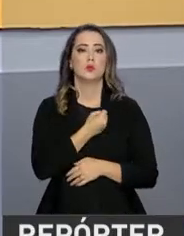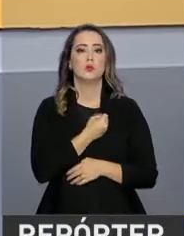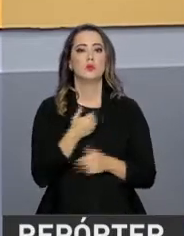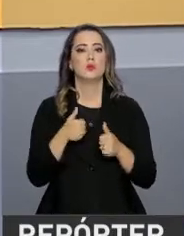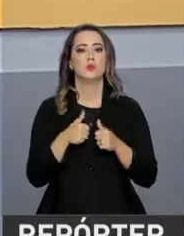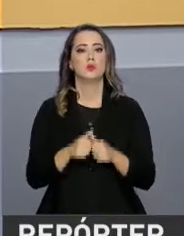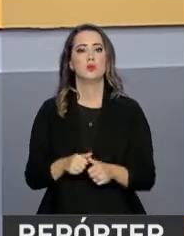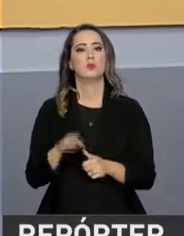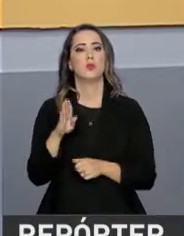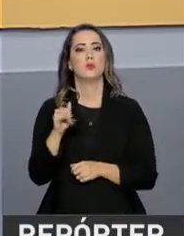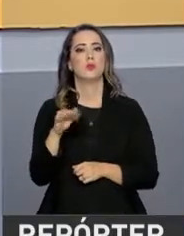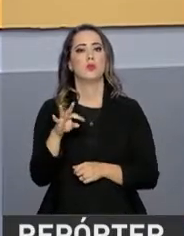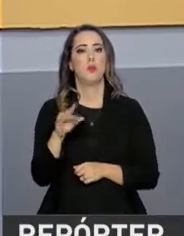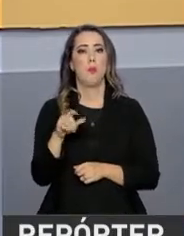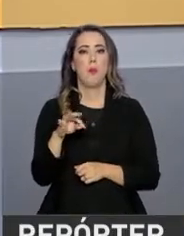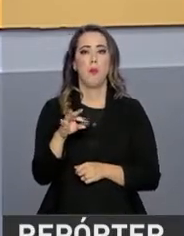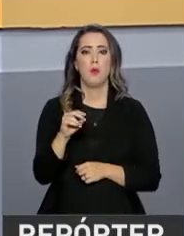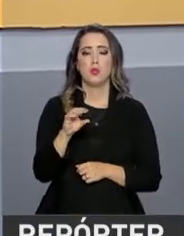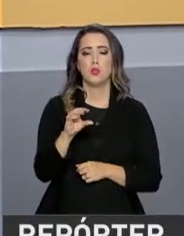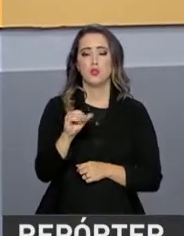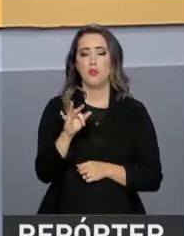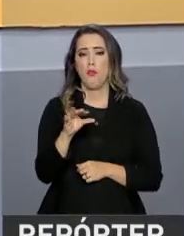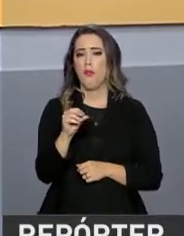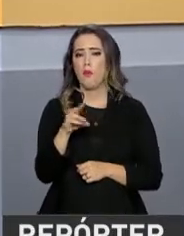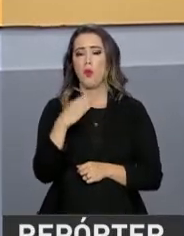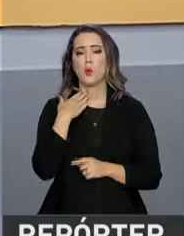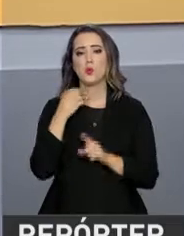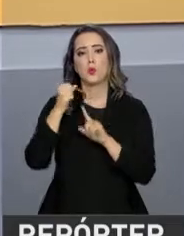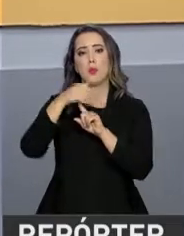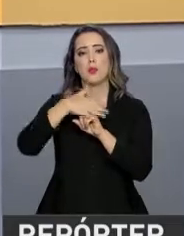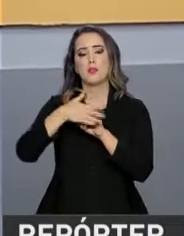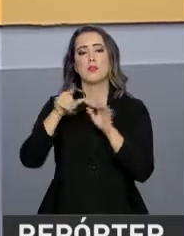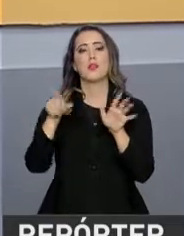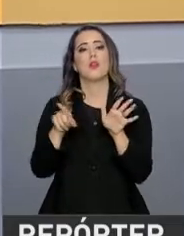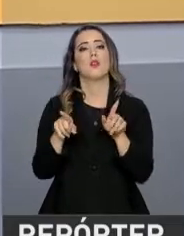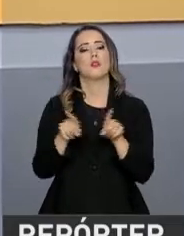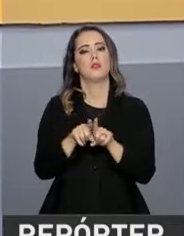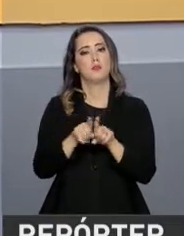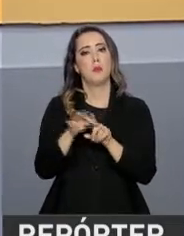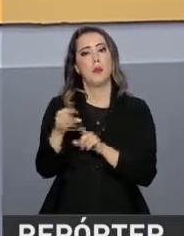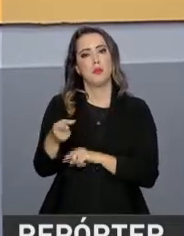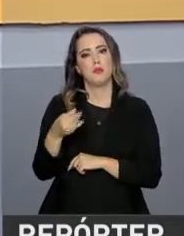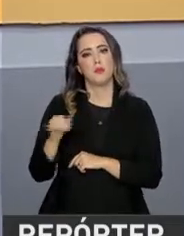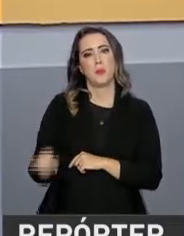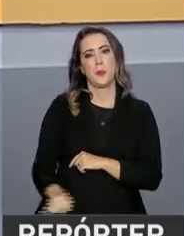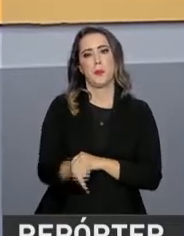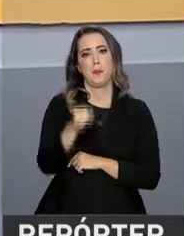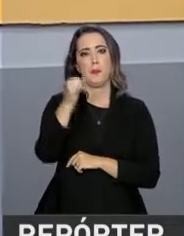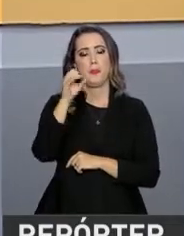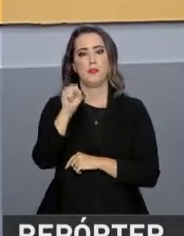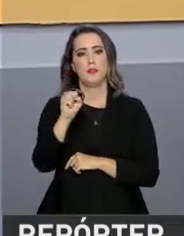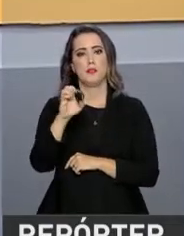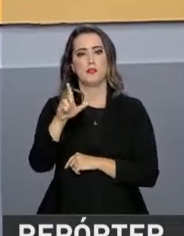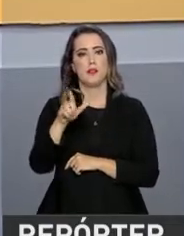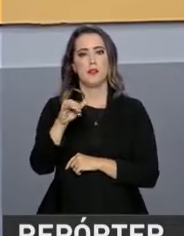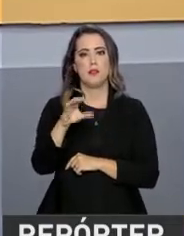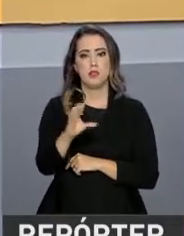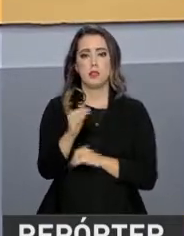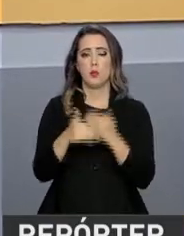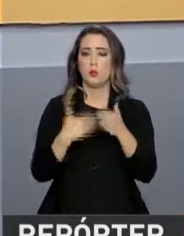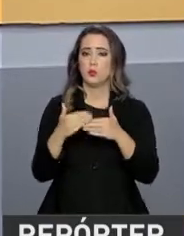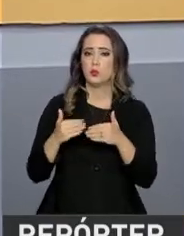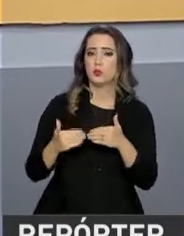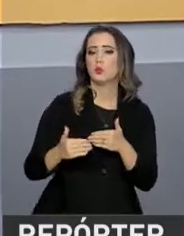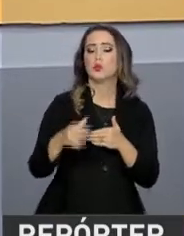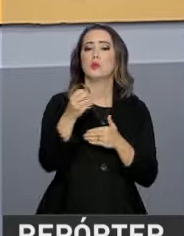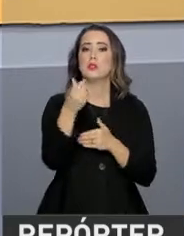números estão no boletim focus do banco central houve a manutenção na projeção da taxa básica de juros a selic que continua